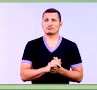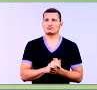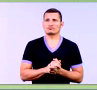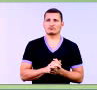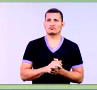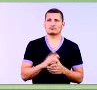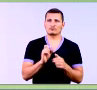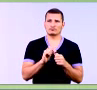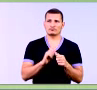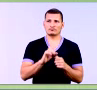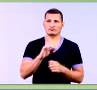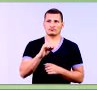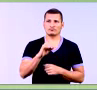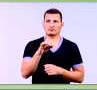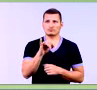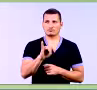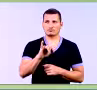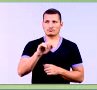dialogue, um diálogo.